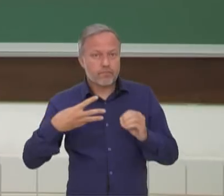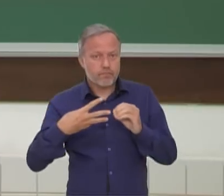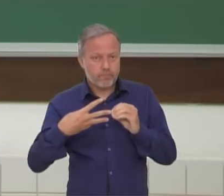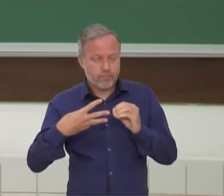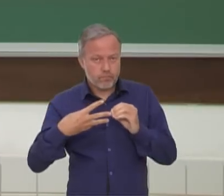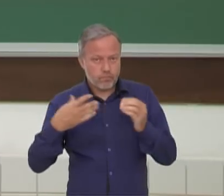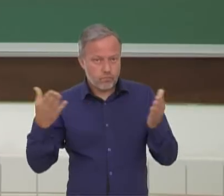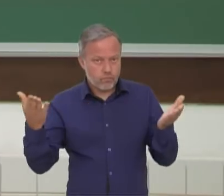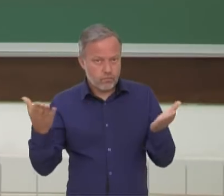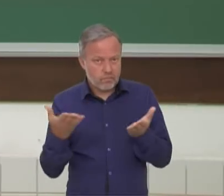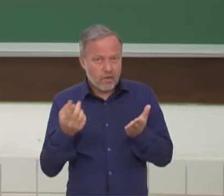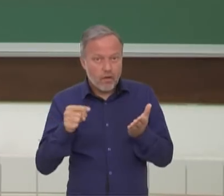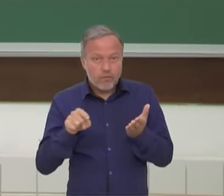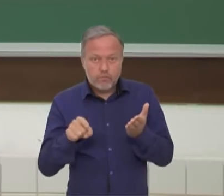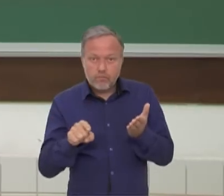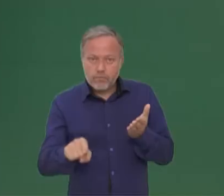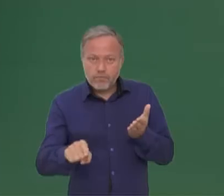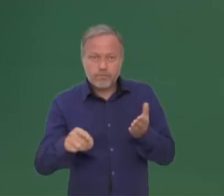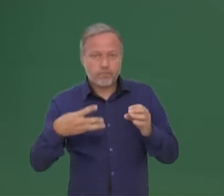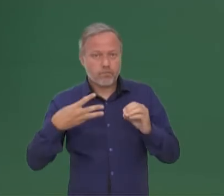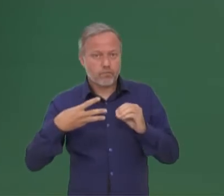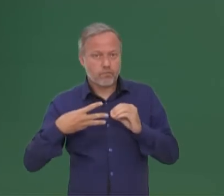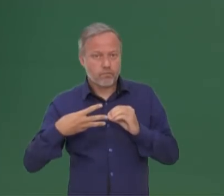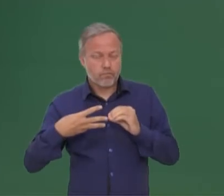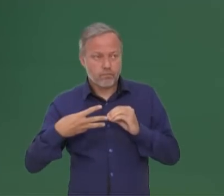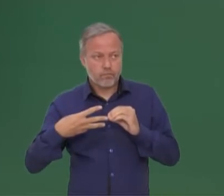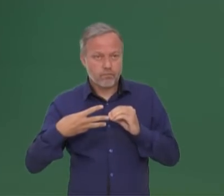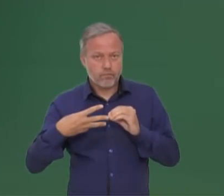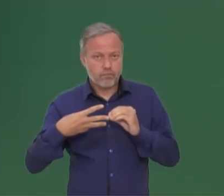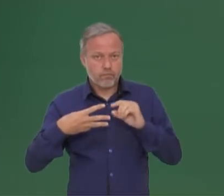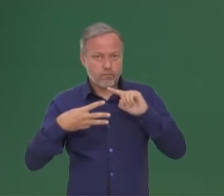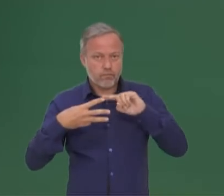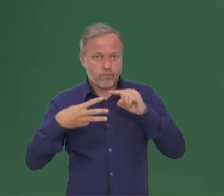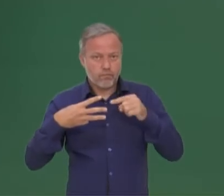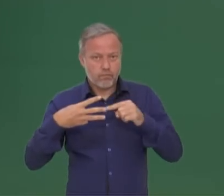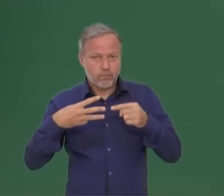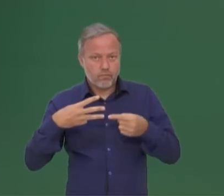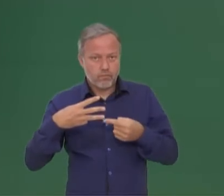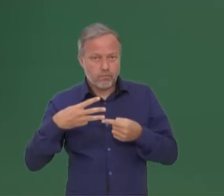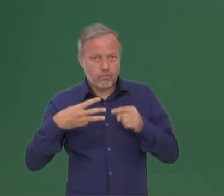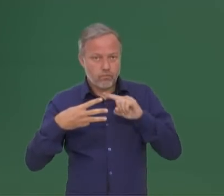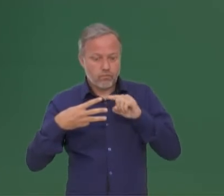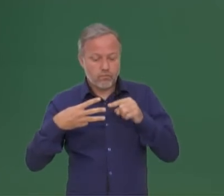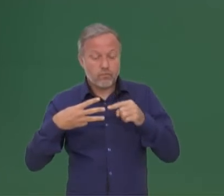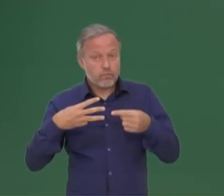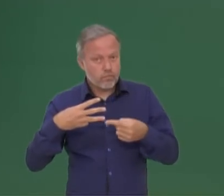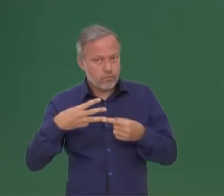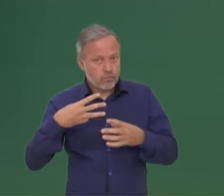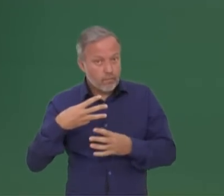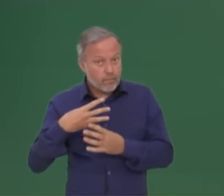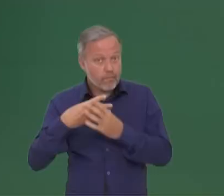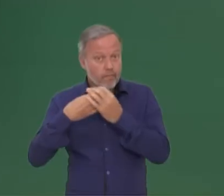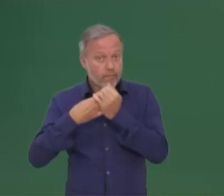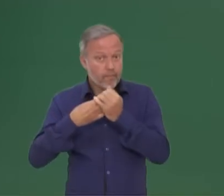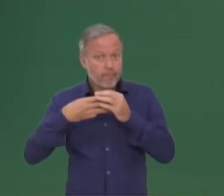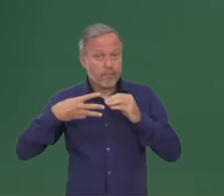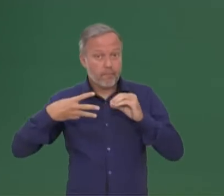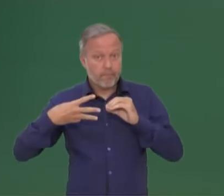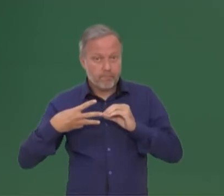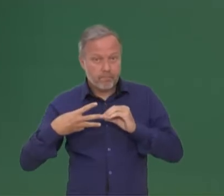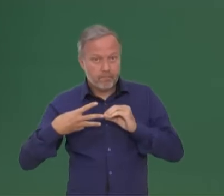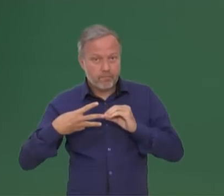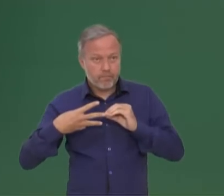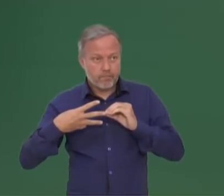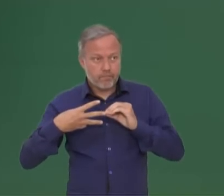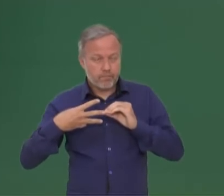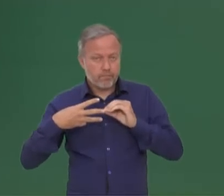nossos conhecimentos sobre a célula e saber as três partes que a constituem. Vamos começar a nossa aula? Chama todo